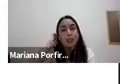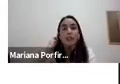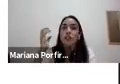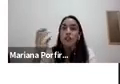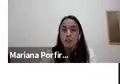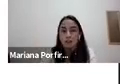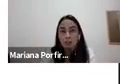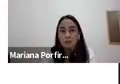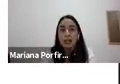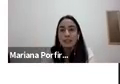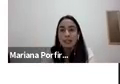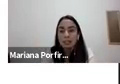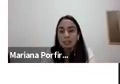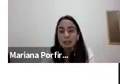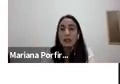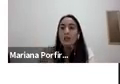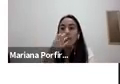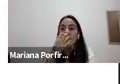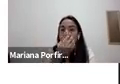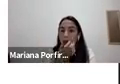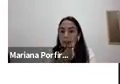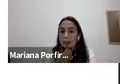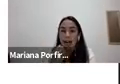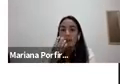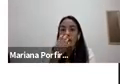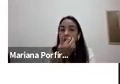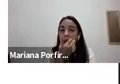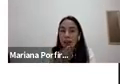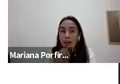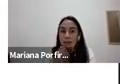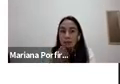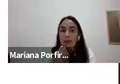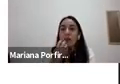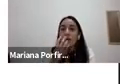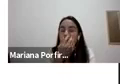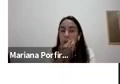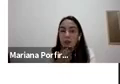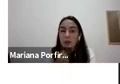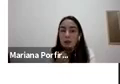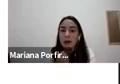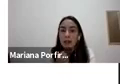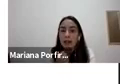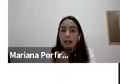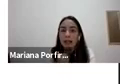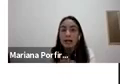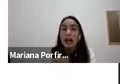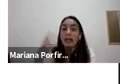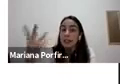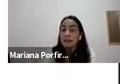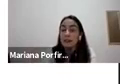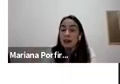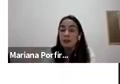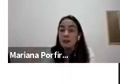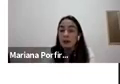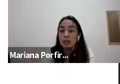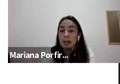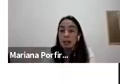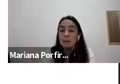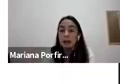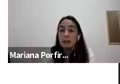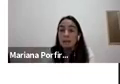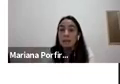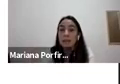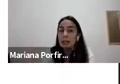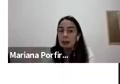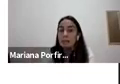melhor alternativa para essa criança, considerando a cavidade oral dela, o tamanho da boca dela, a necessidade da boca